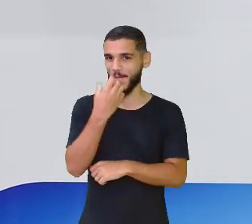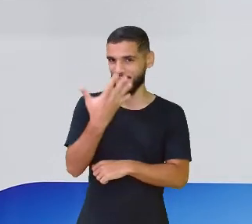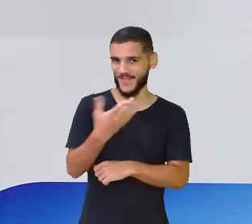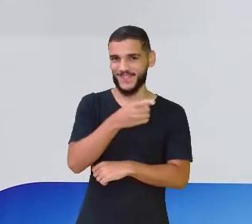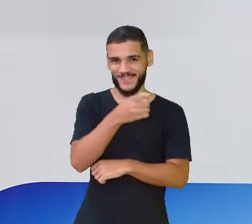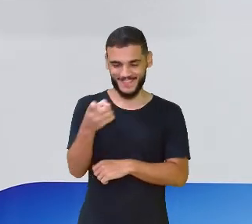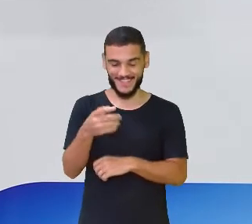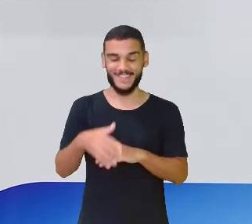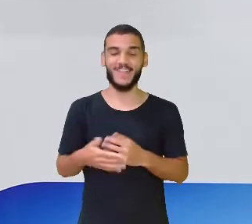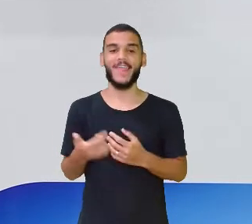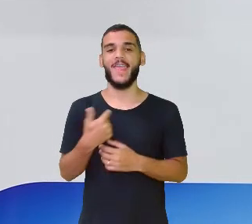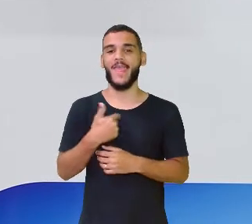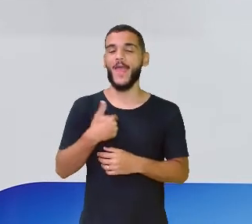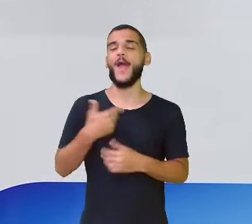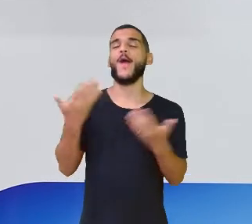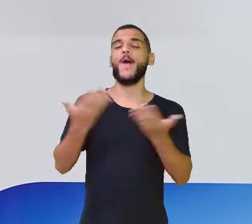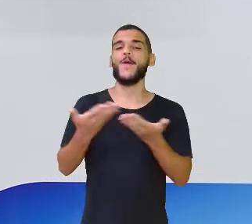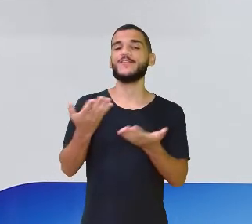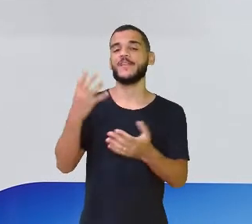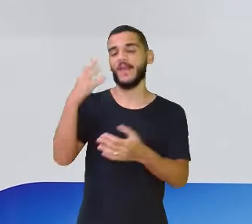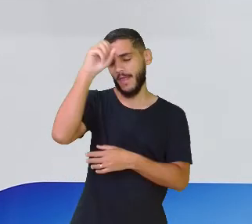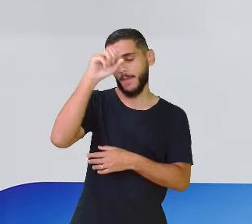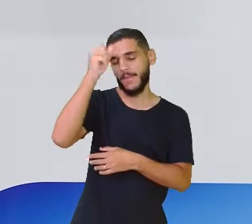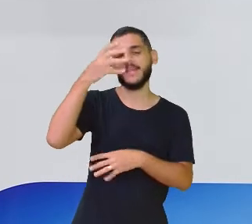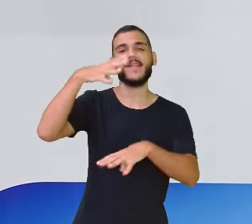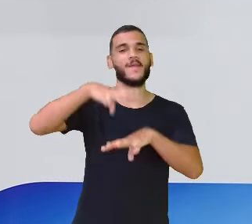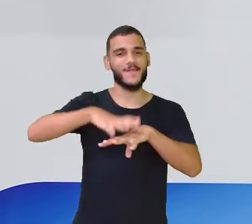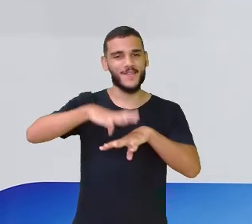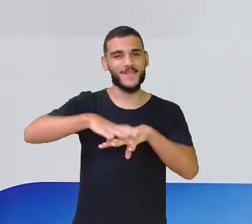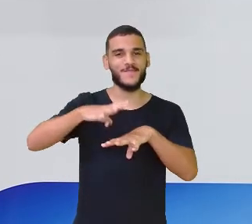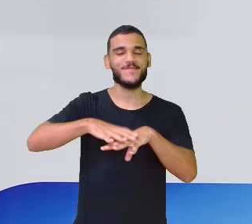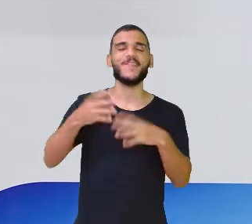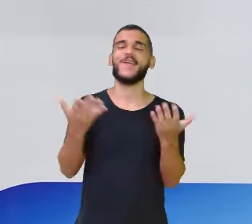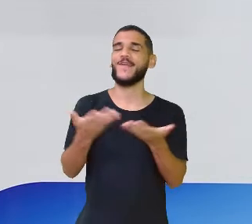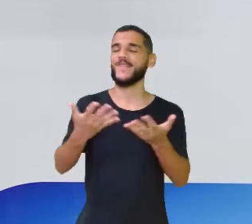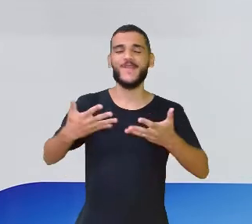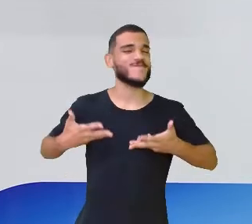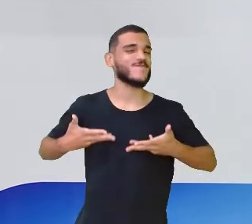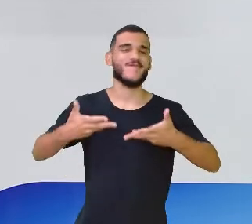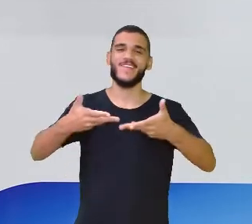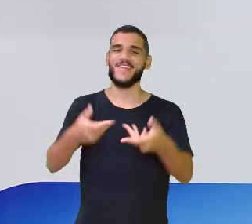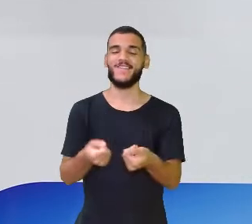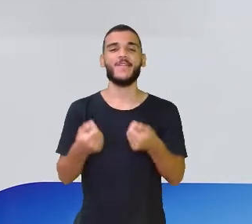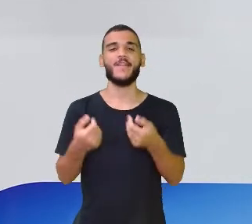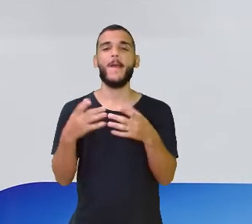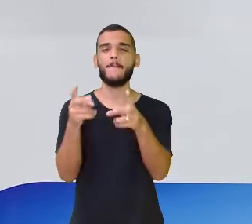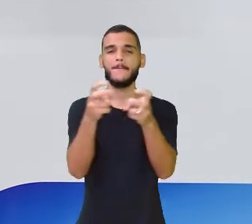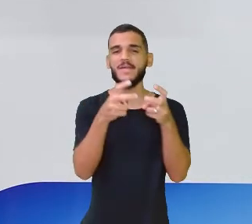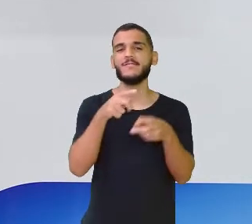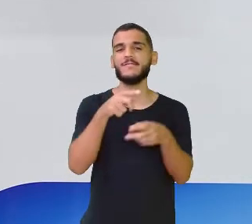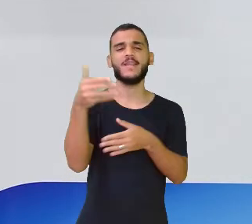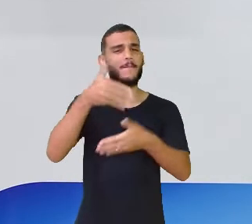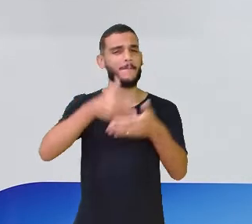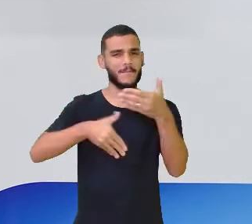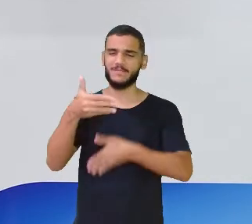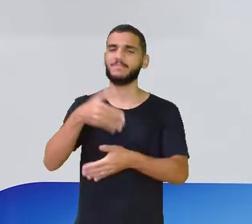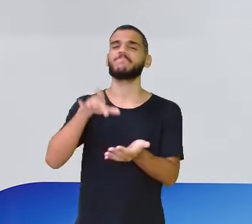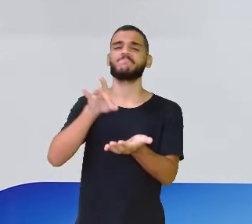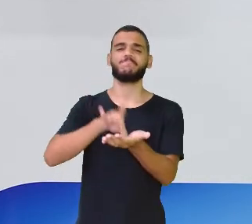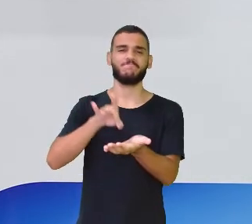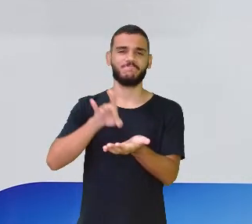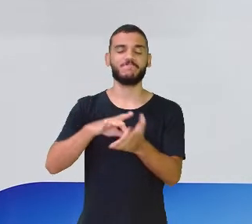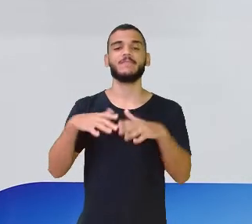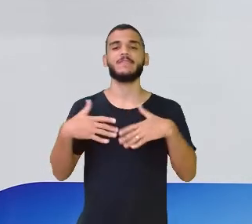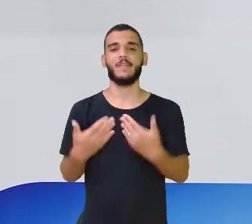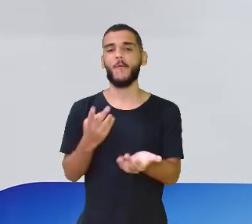bem com vocês? Estava aqui aprendendo bastante na aula de matemática hoje, foi maravilhoso. Vi que vocês participaram bastante.